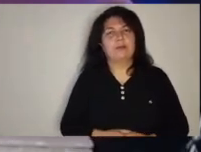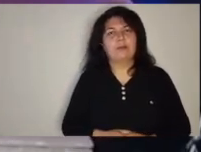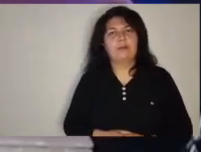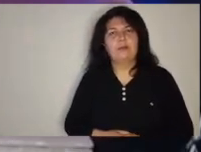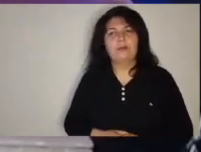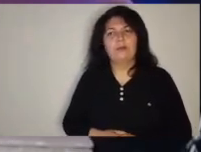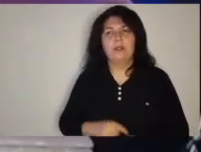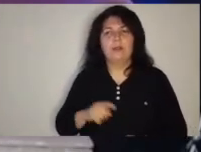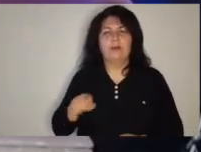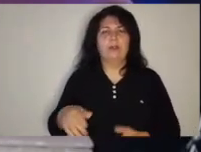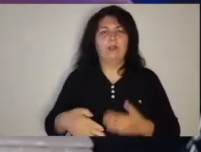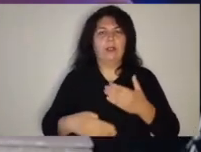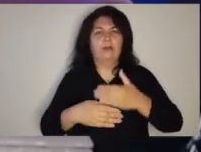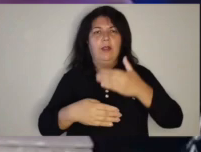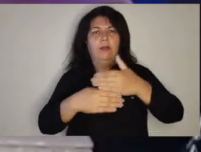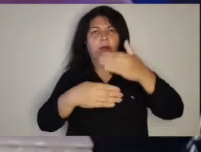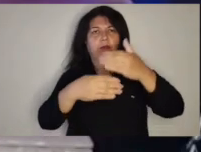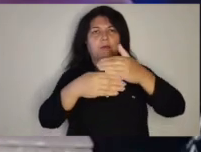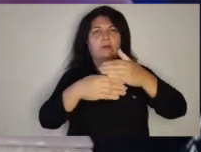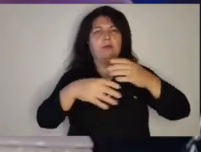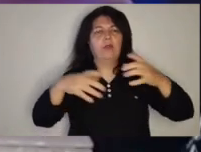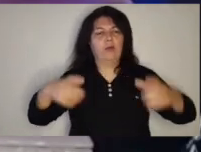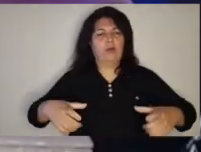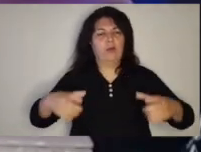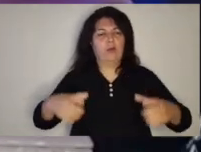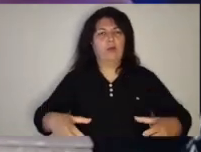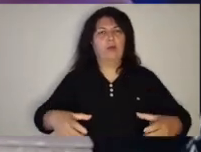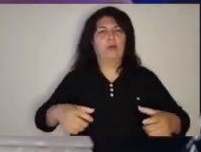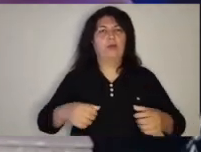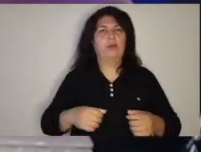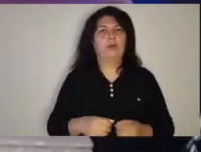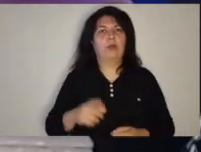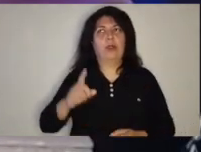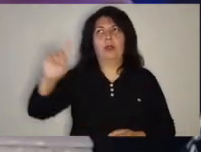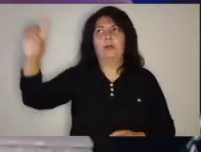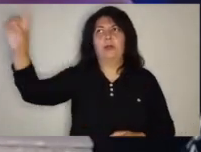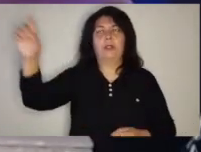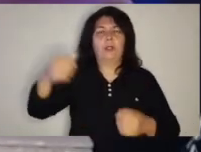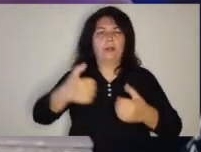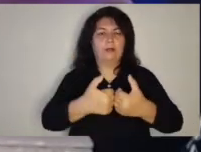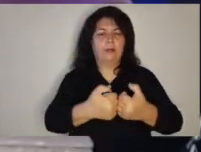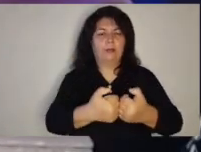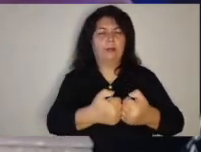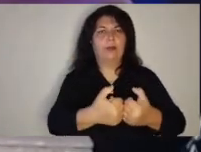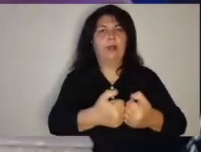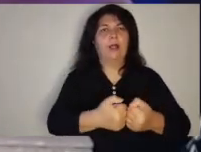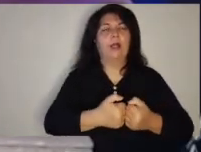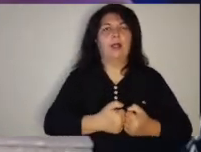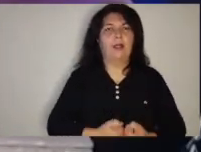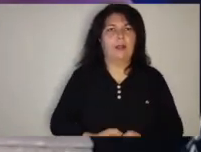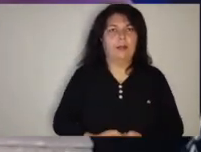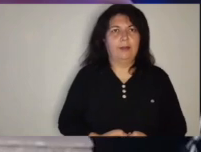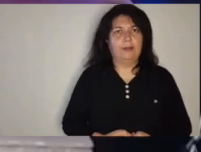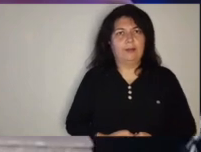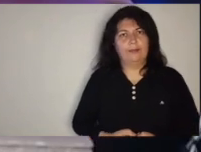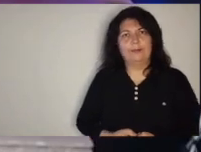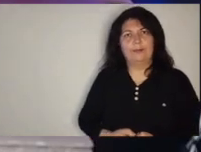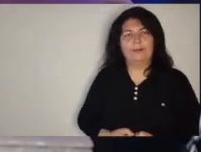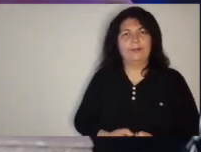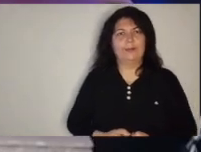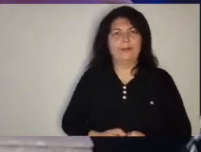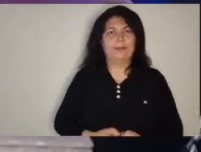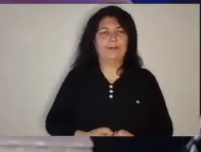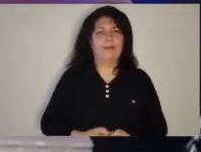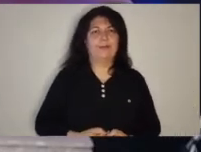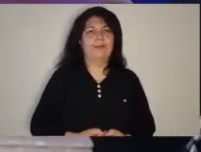De Obed-edom. Ele faz uma lista de quem vai servir no templo, e lá em 1 Crônicas 26, ele fala assim, os